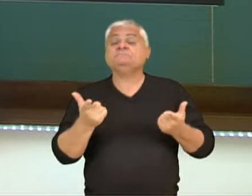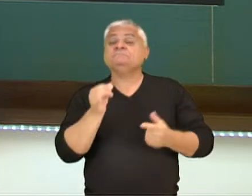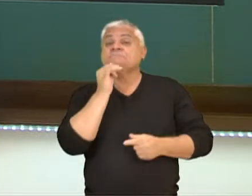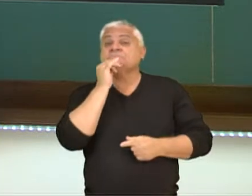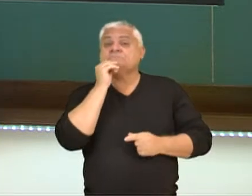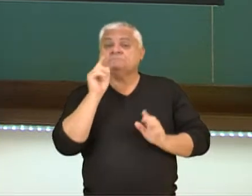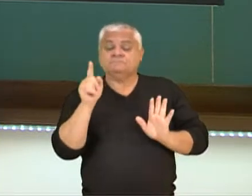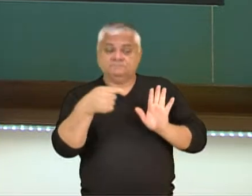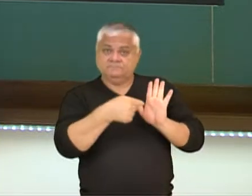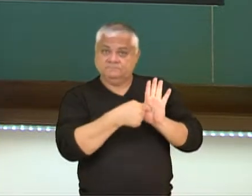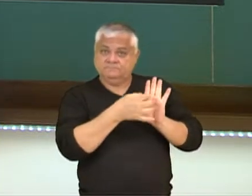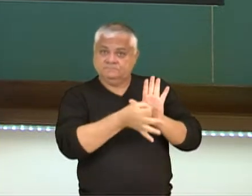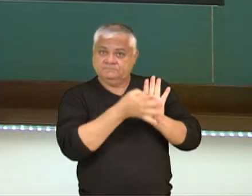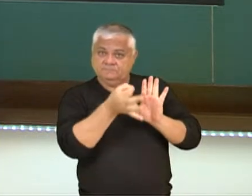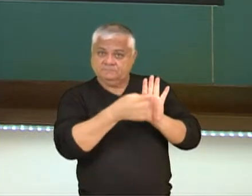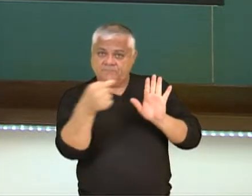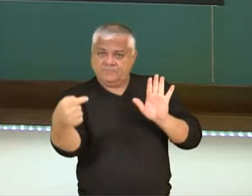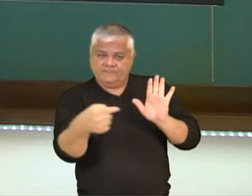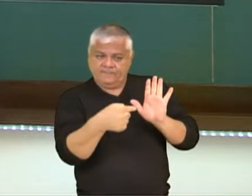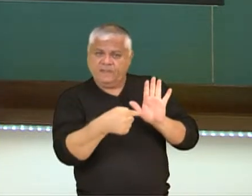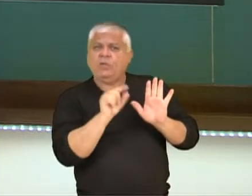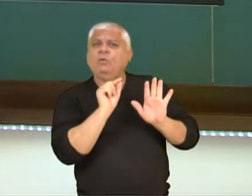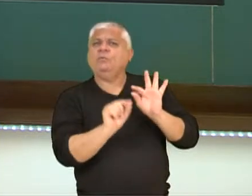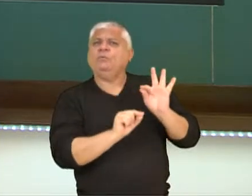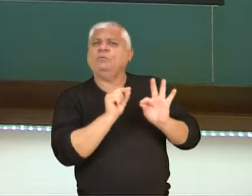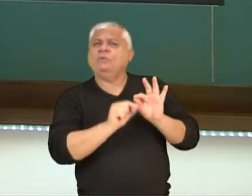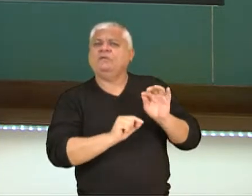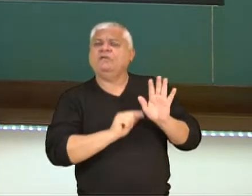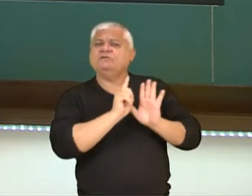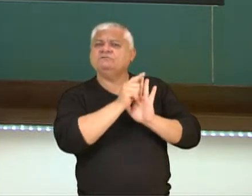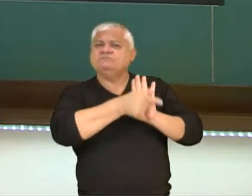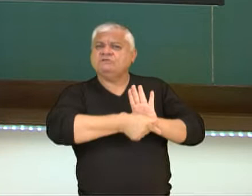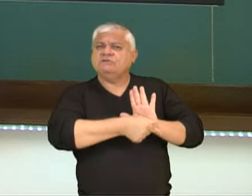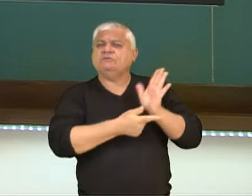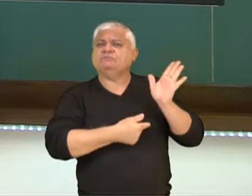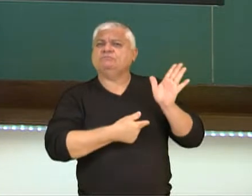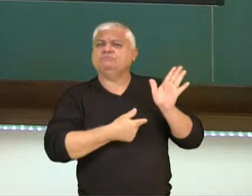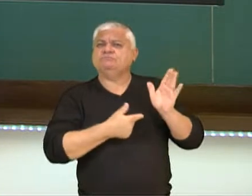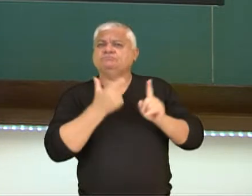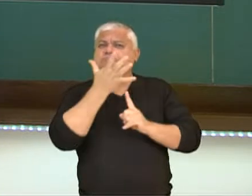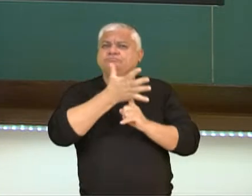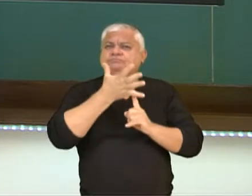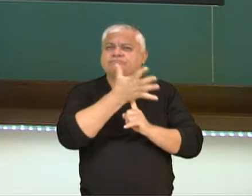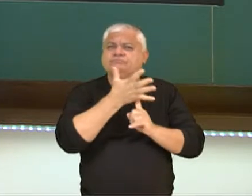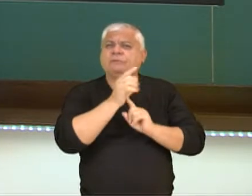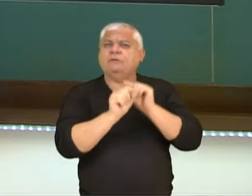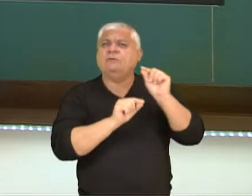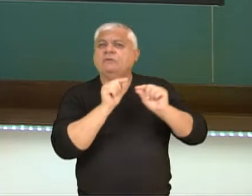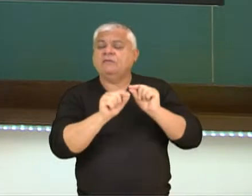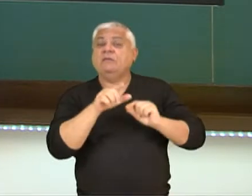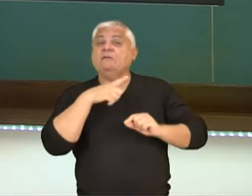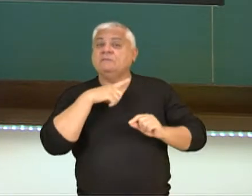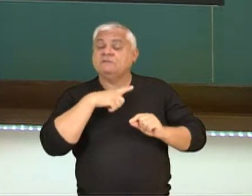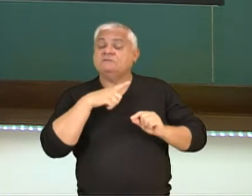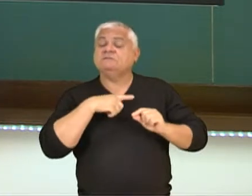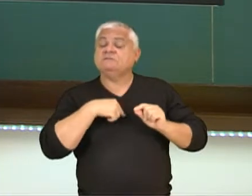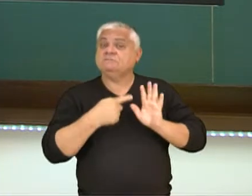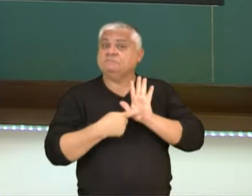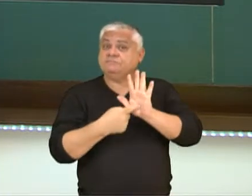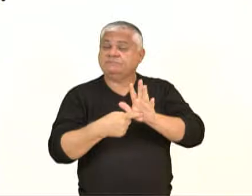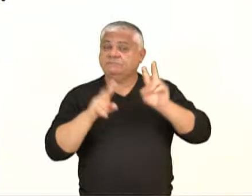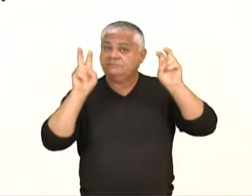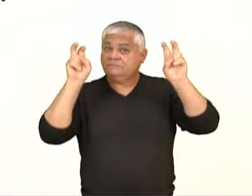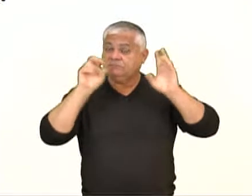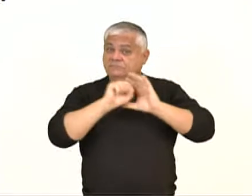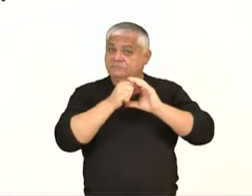esse artigo de opinião, né, a este gênero do discurso, do ponto de vista teórico, a gente precisa ressaltar algumas